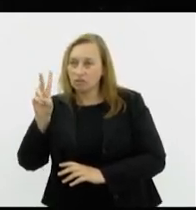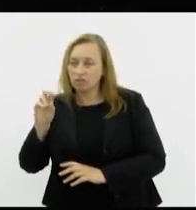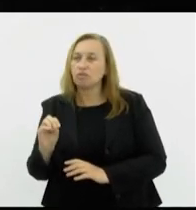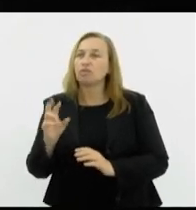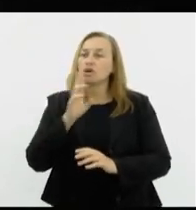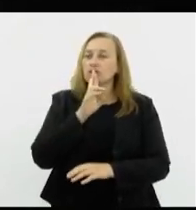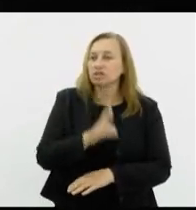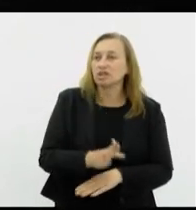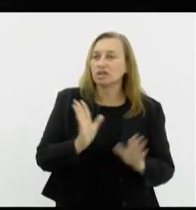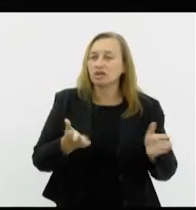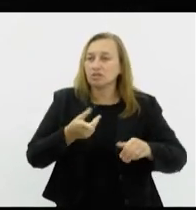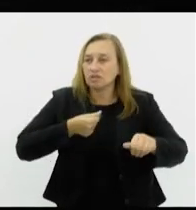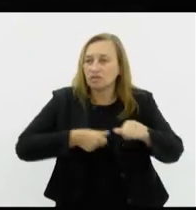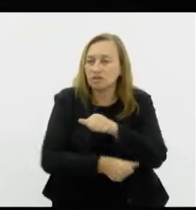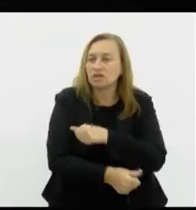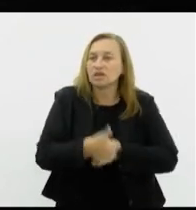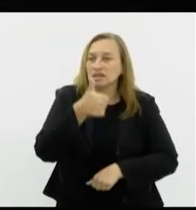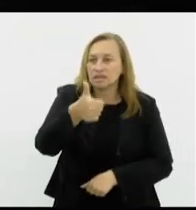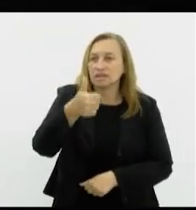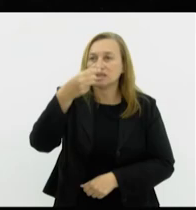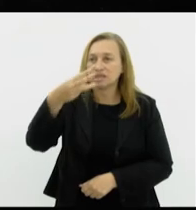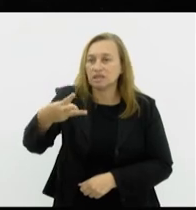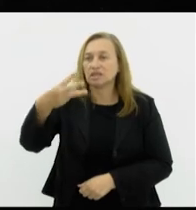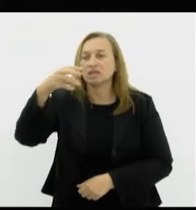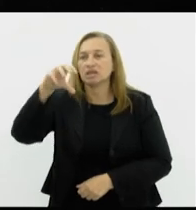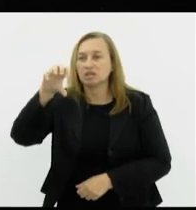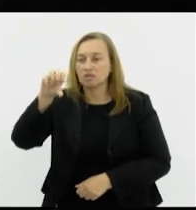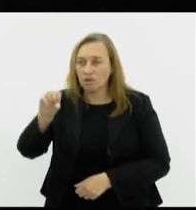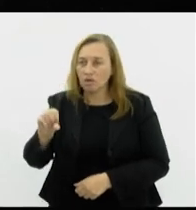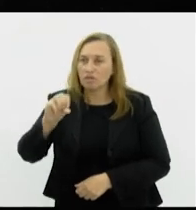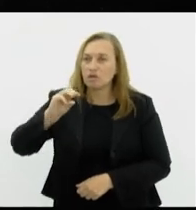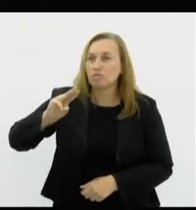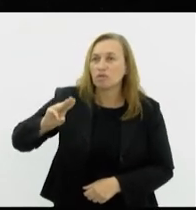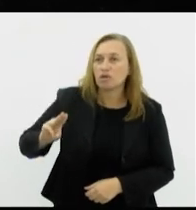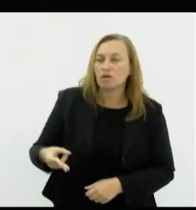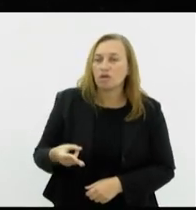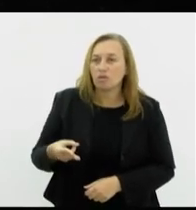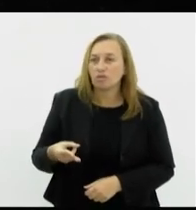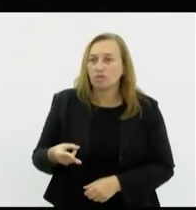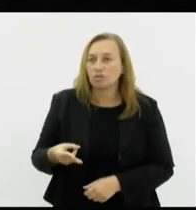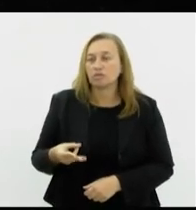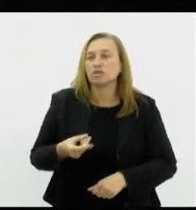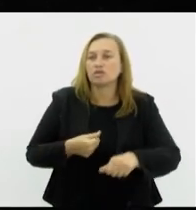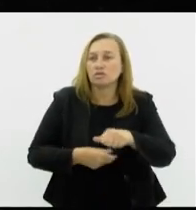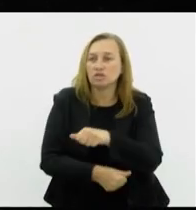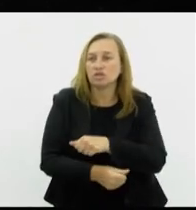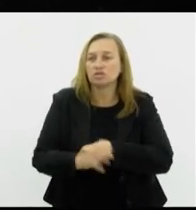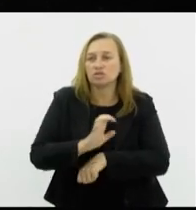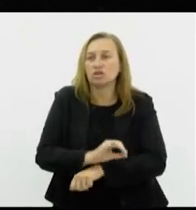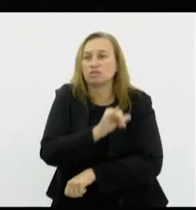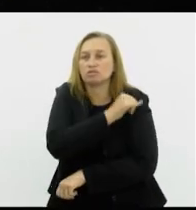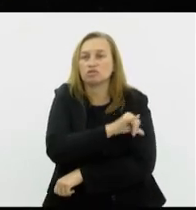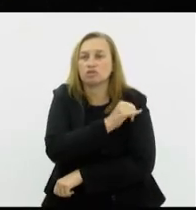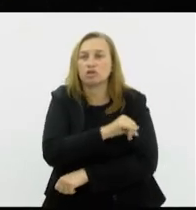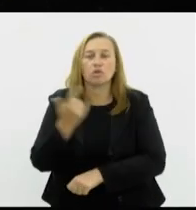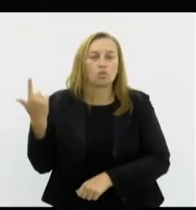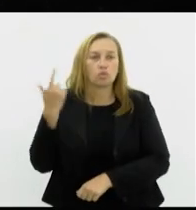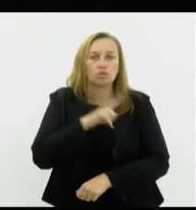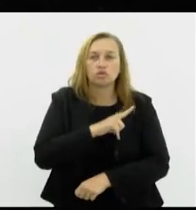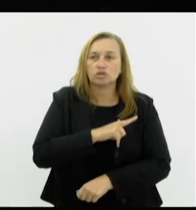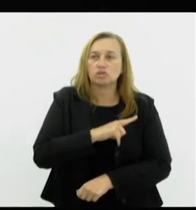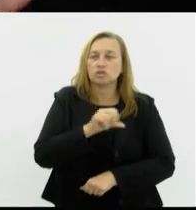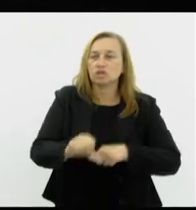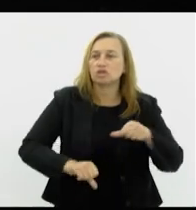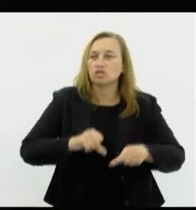do investimento de 139 milhões aportados no Estado do Rio de Janeiro, conseguiu